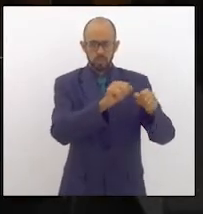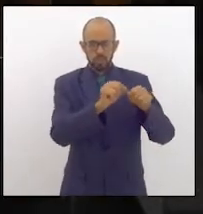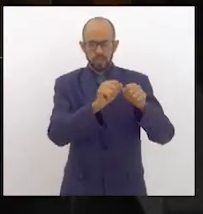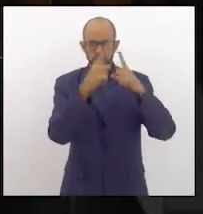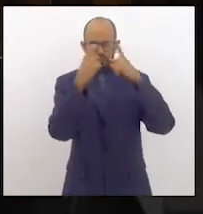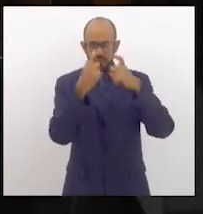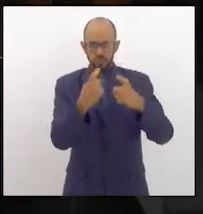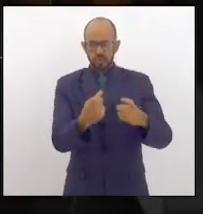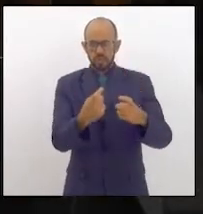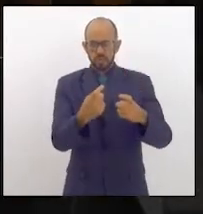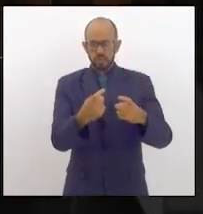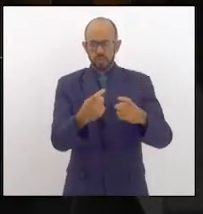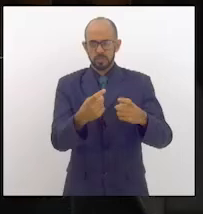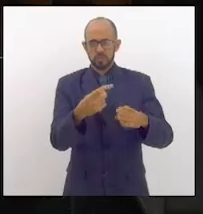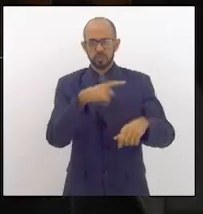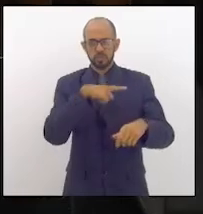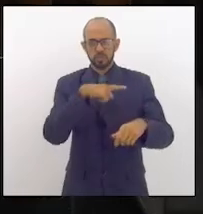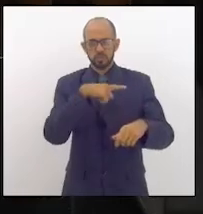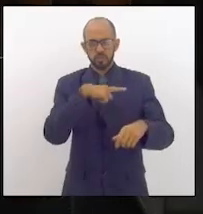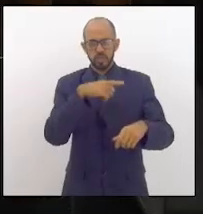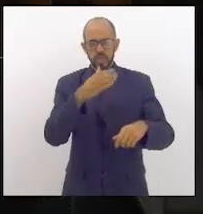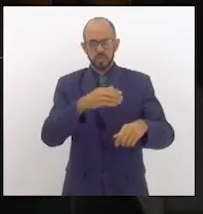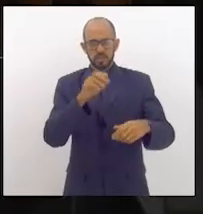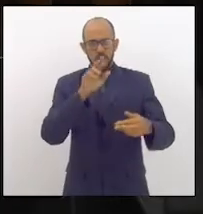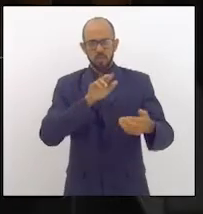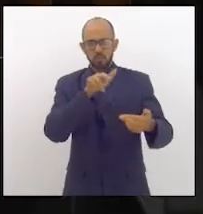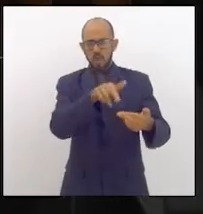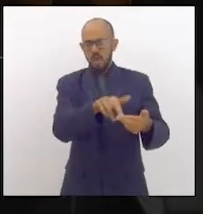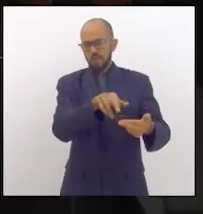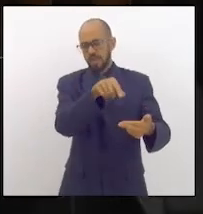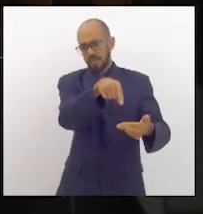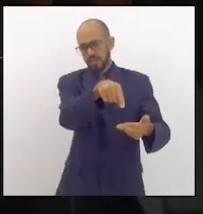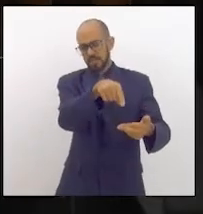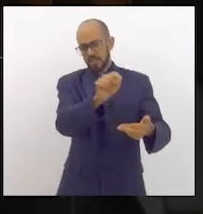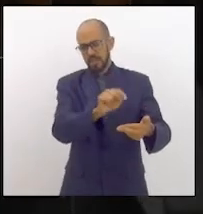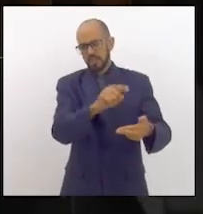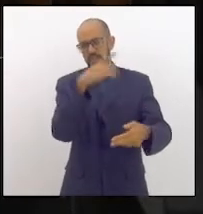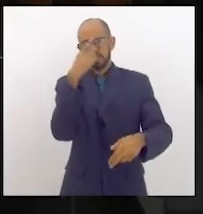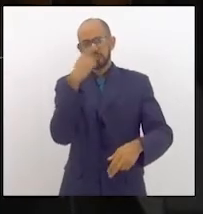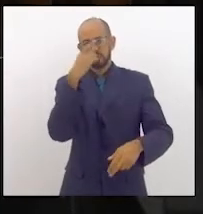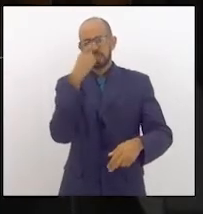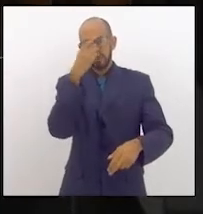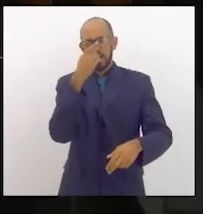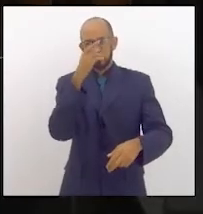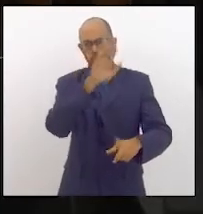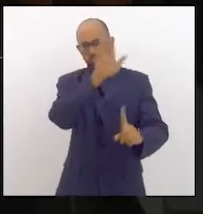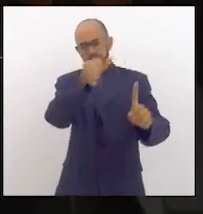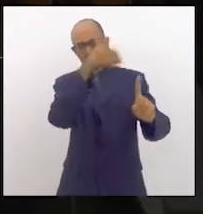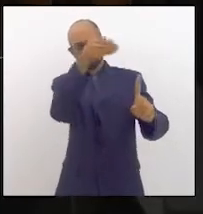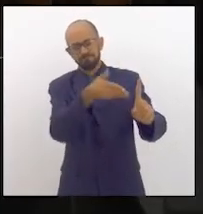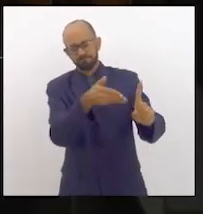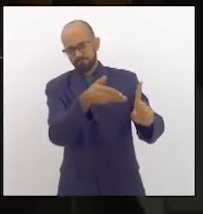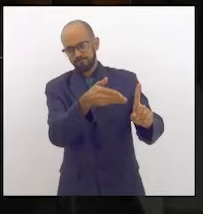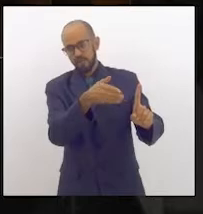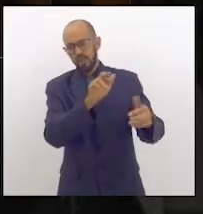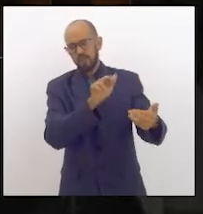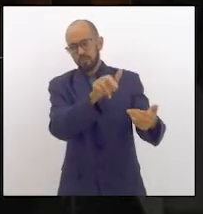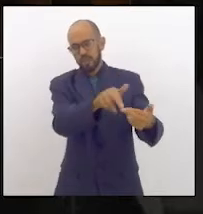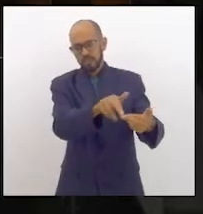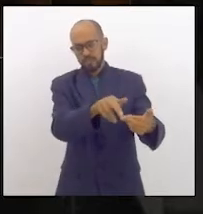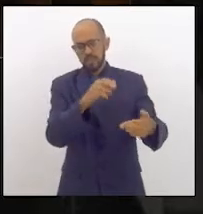violência tivesse figuras como essa Deputado como ídolo ou como referência política